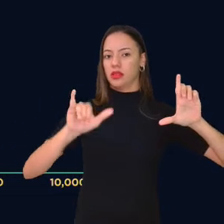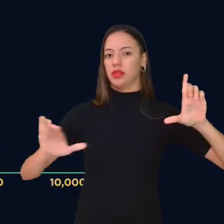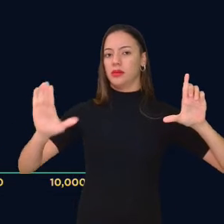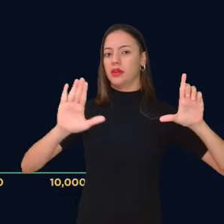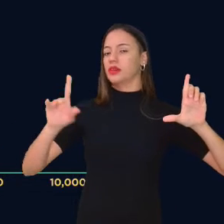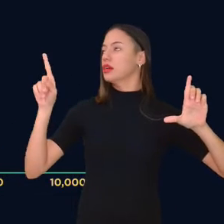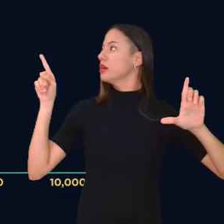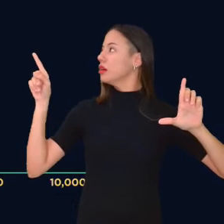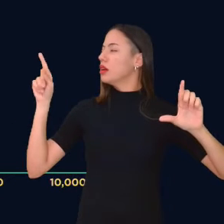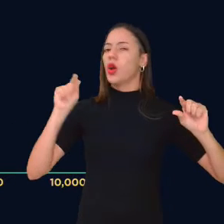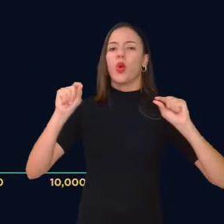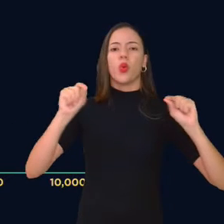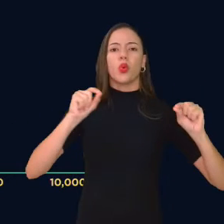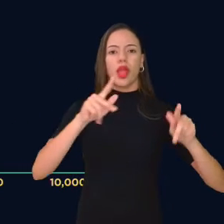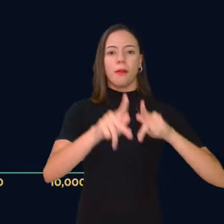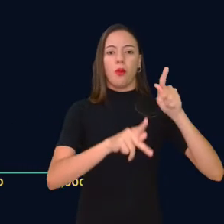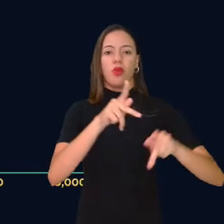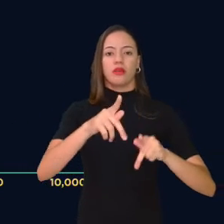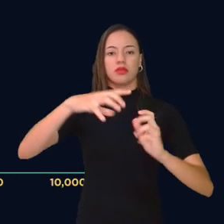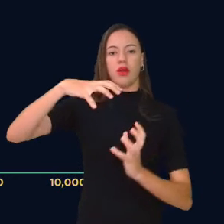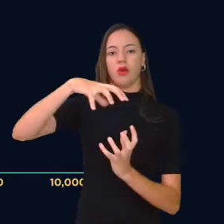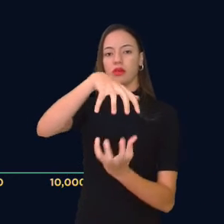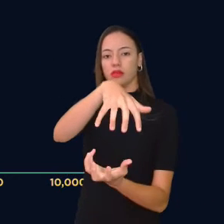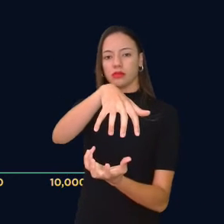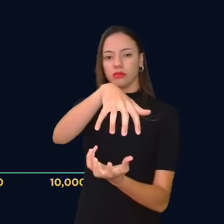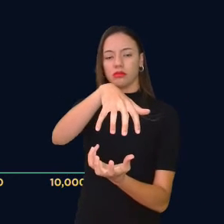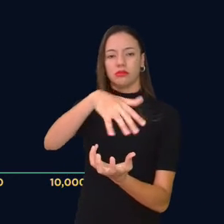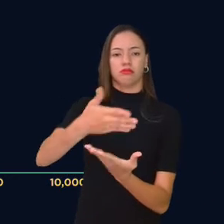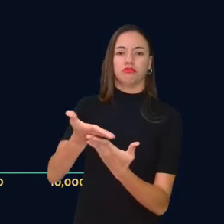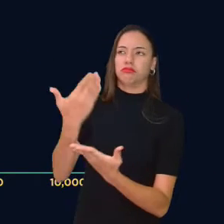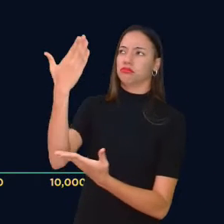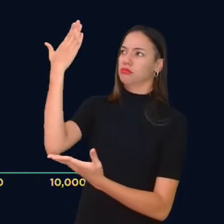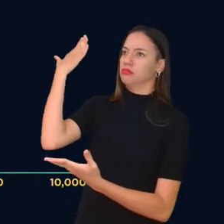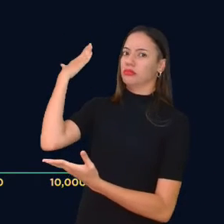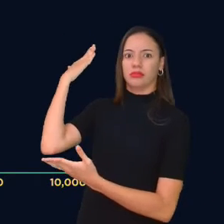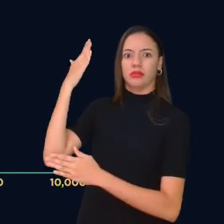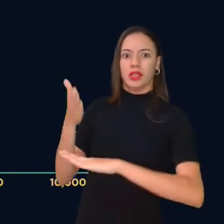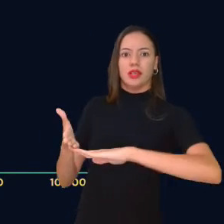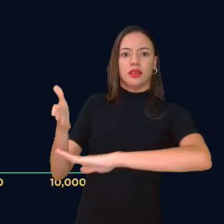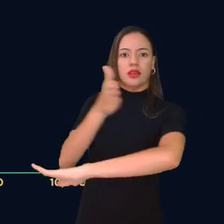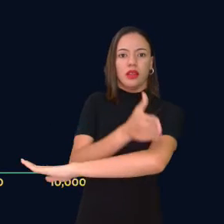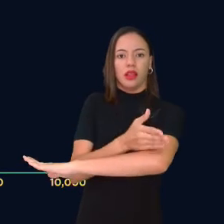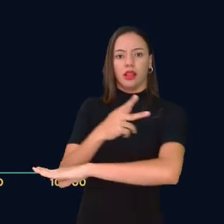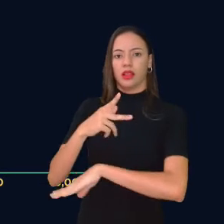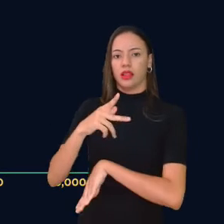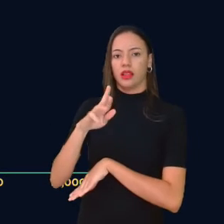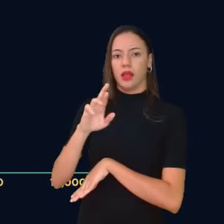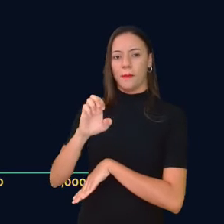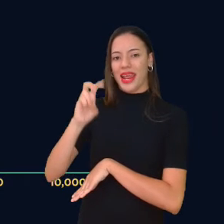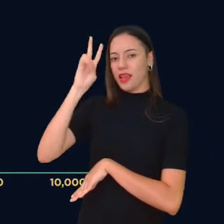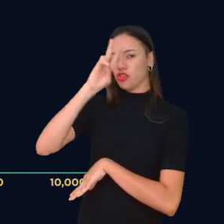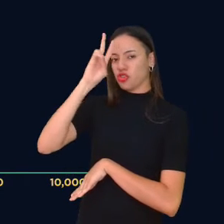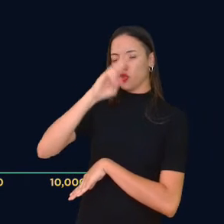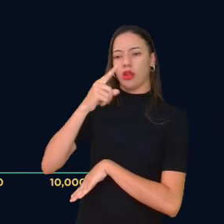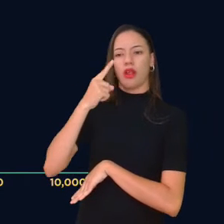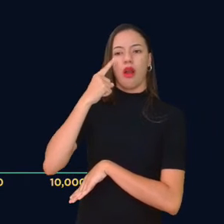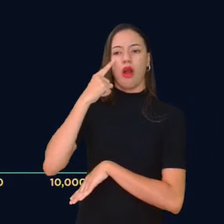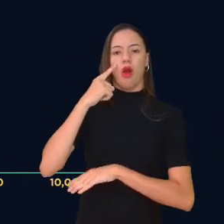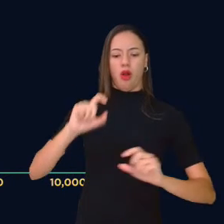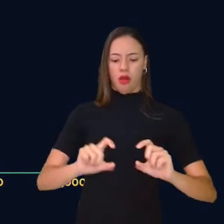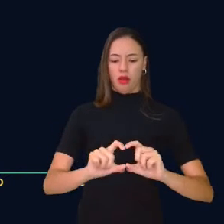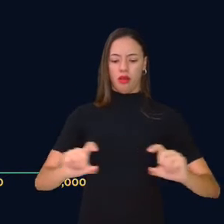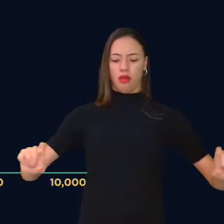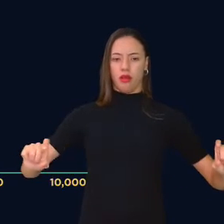é a questão da população mundial desde lá da pré-história. Então, você ali embaixo está passando uma linha amarelinha